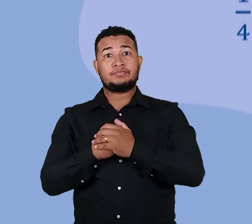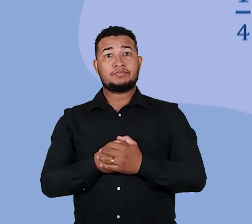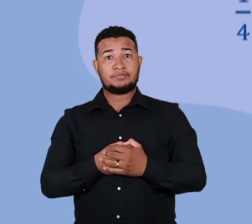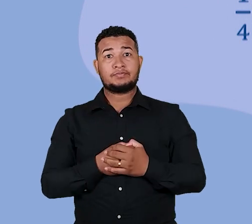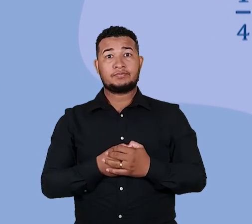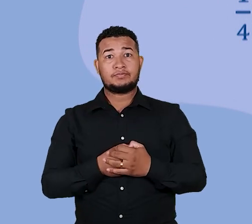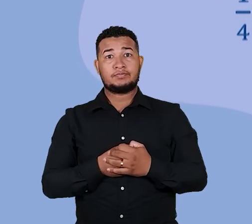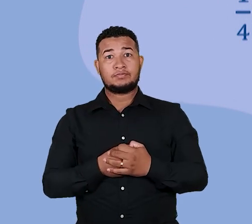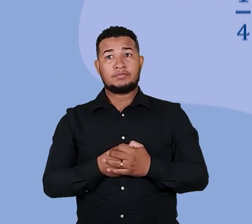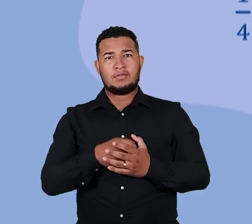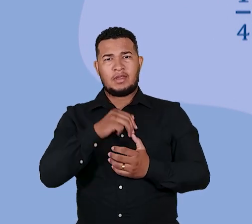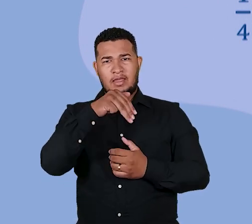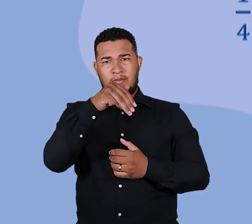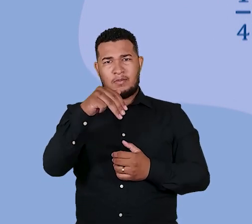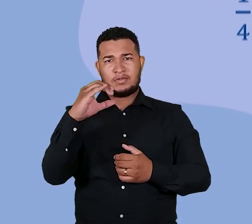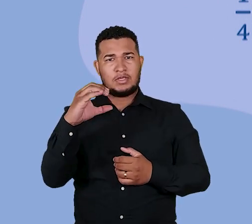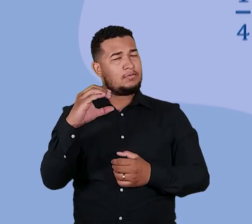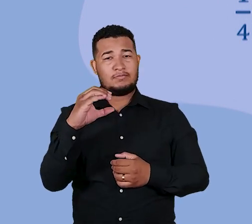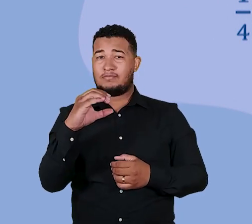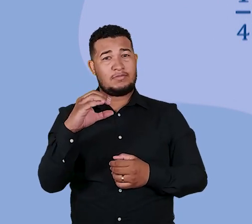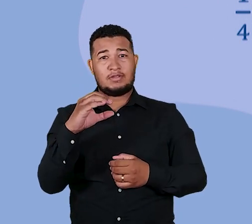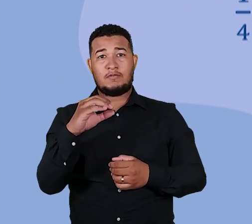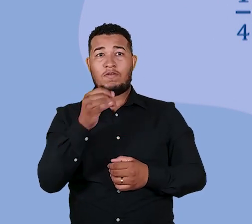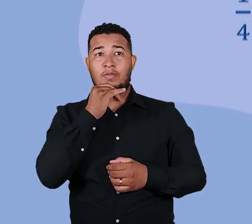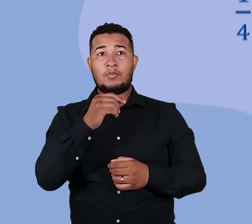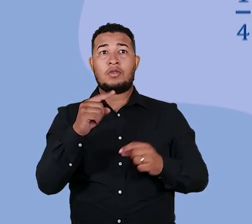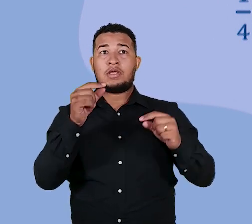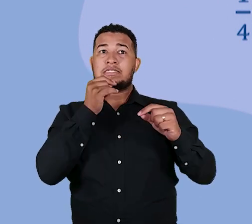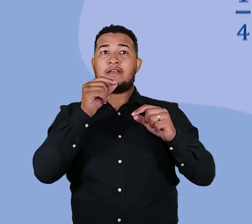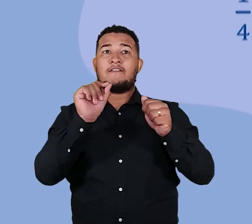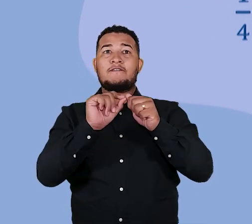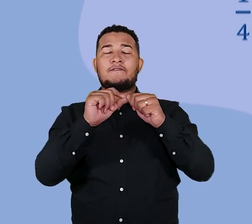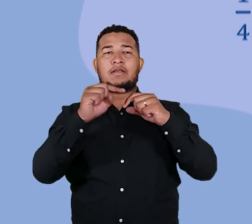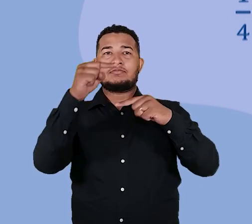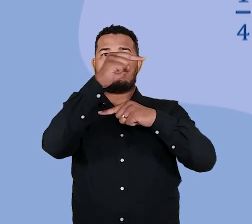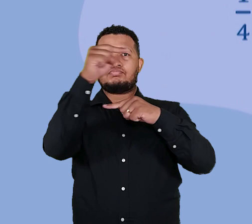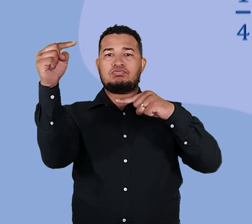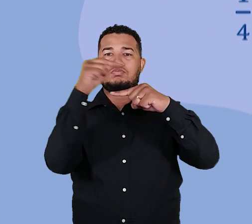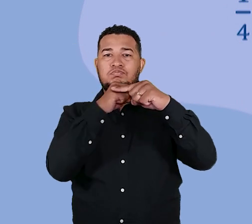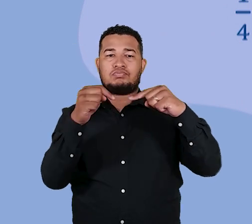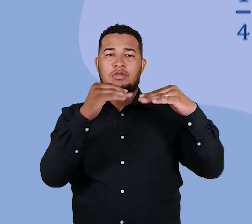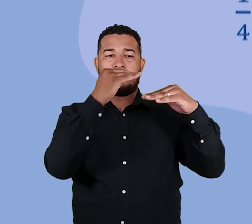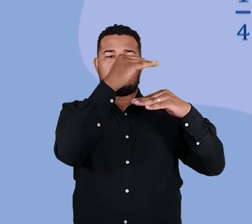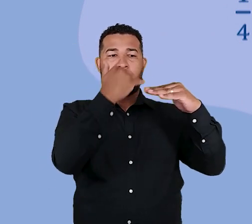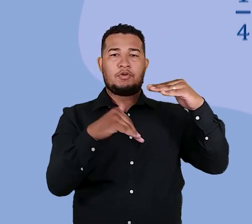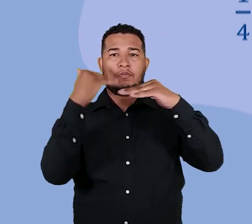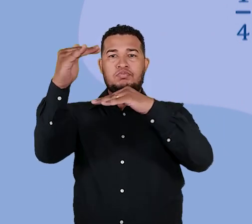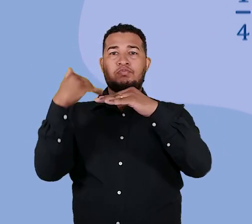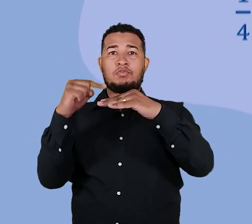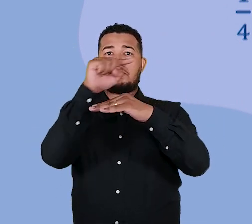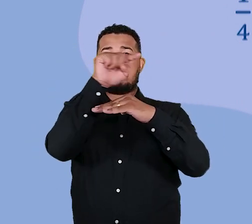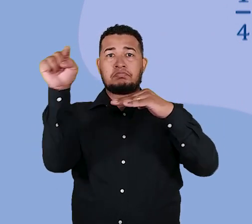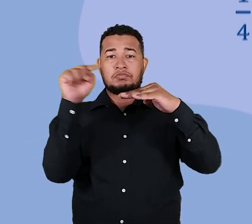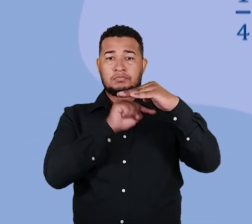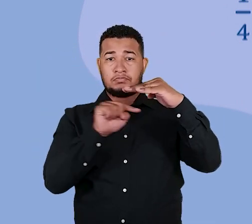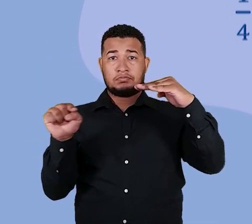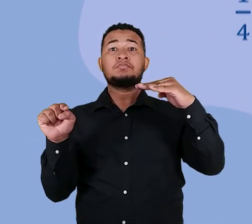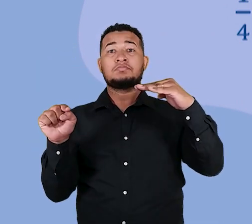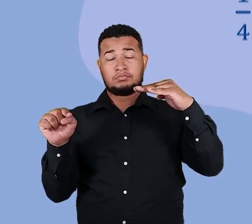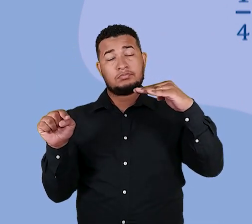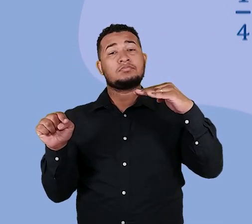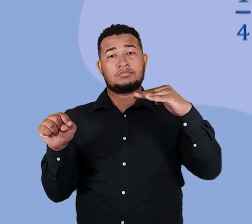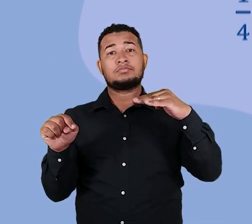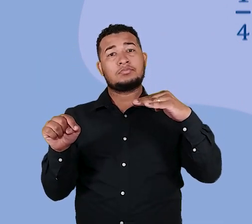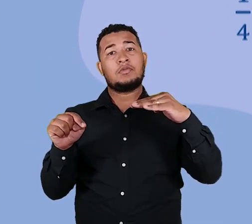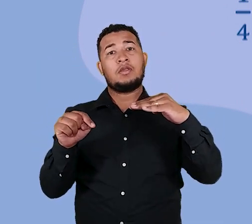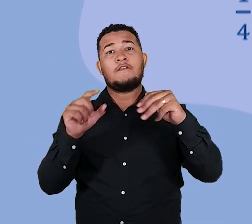hein? Não tira MMC, não. Numerador vezes numerador. Denominador vezes denominador. Ou seja, o de cima com o de